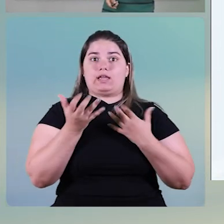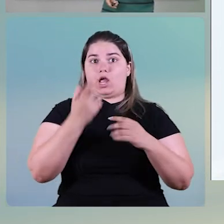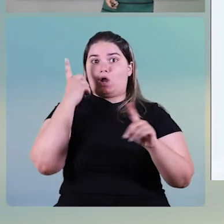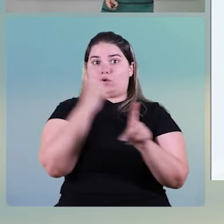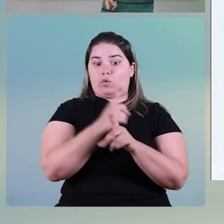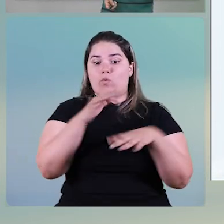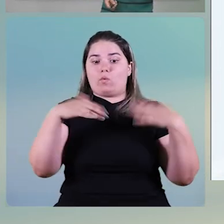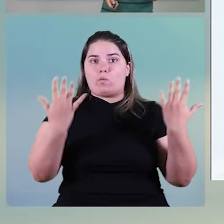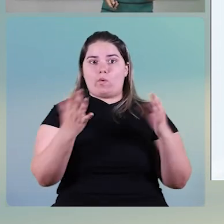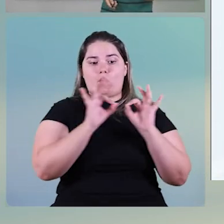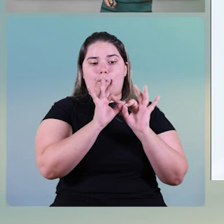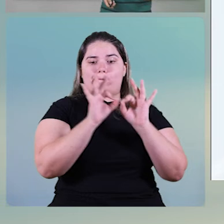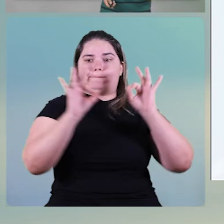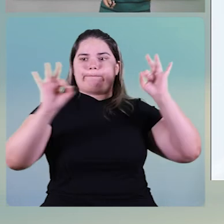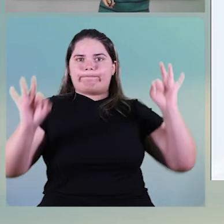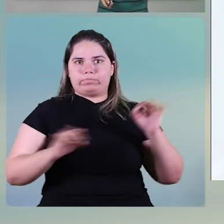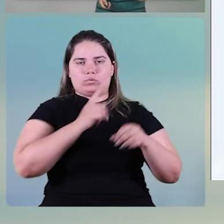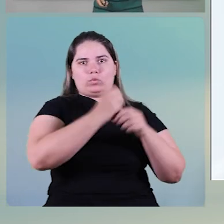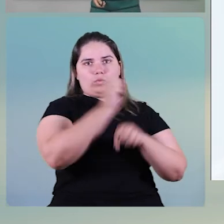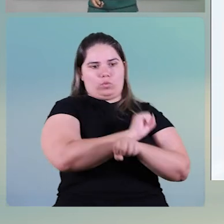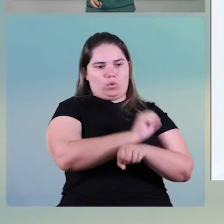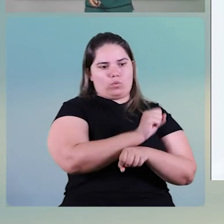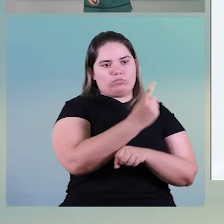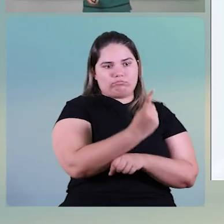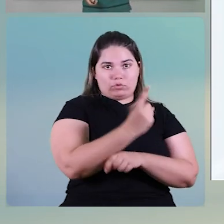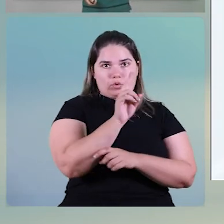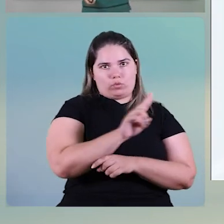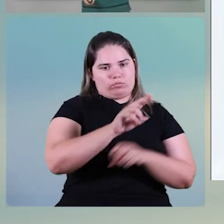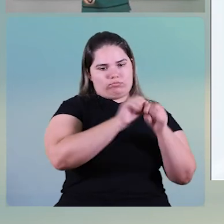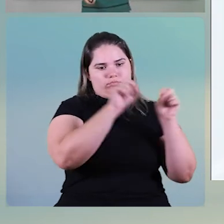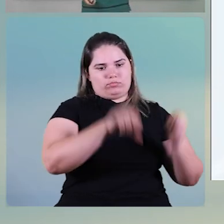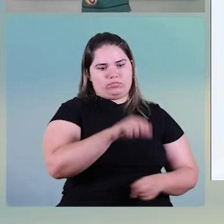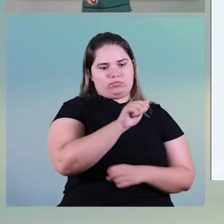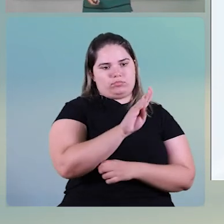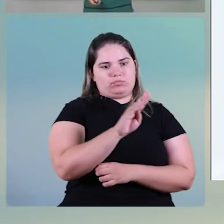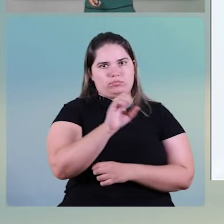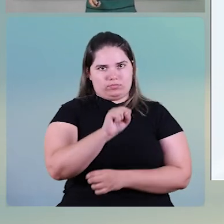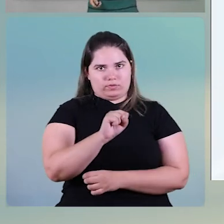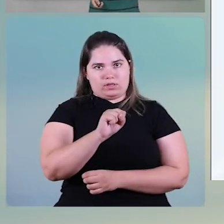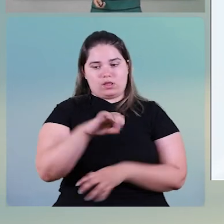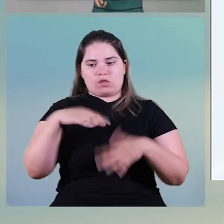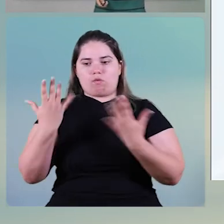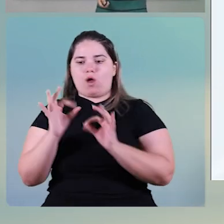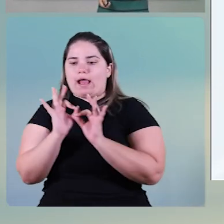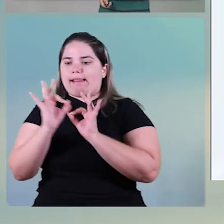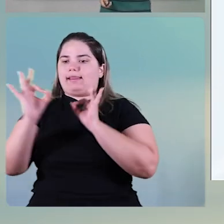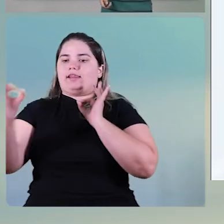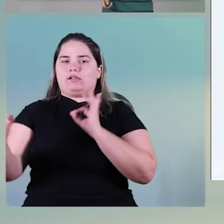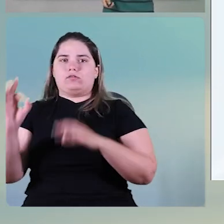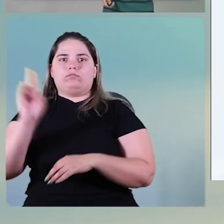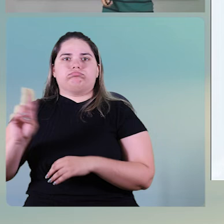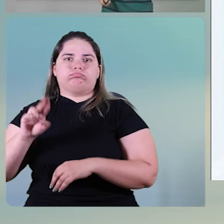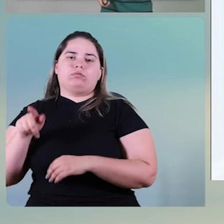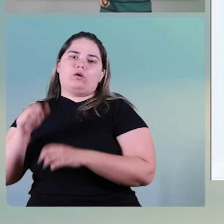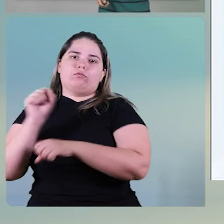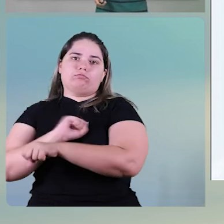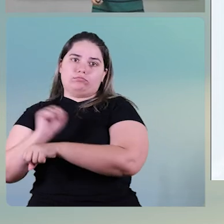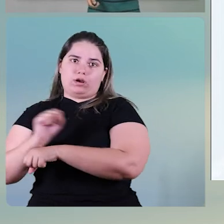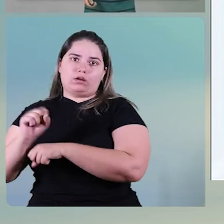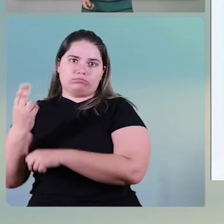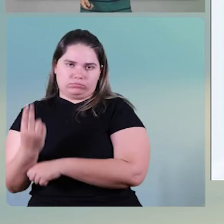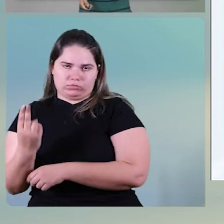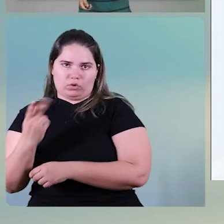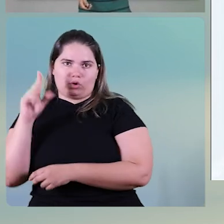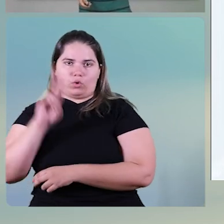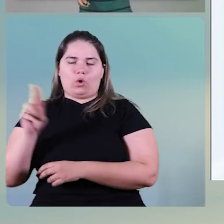pelo carro 1, que usa o sistema ABS, e a distância percorrida pelo carro 2, que usa o sistema de freio